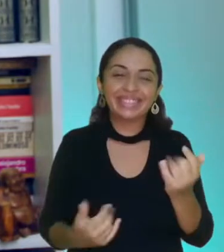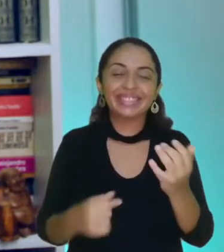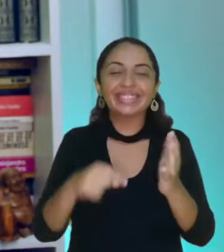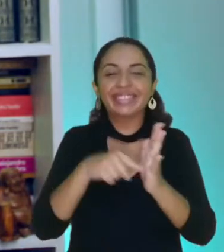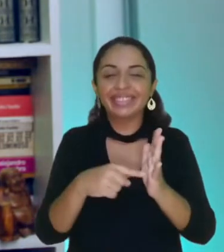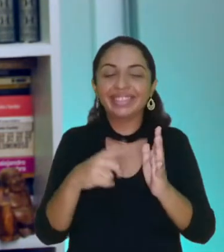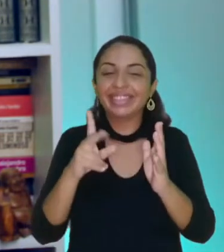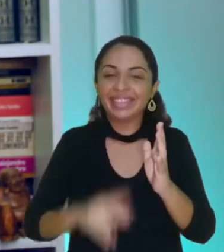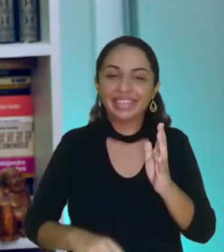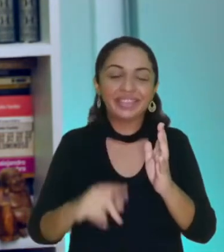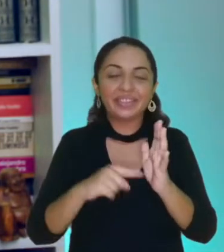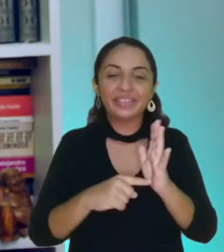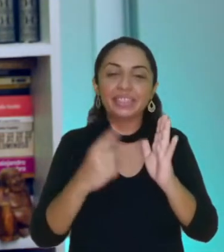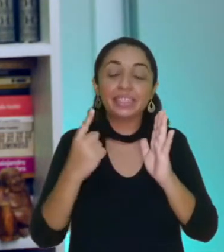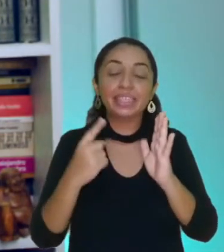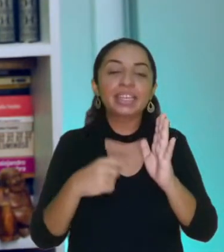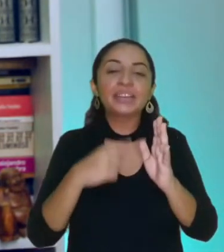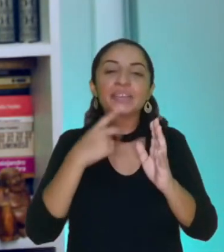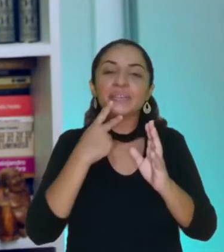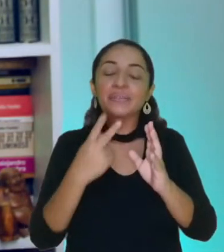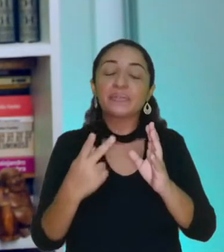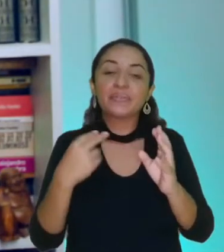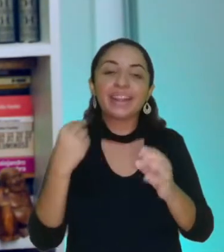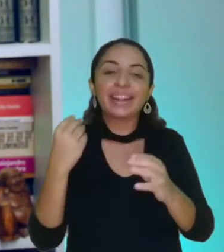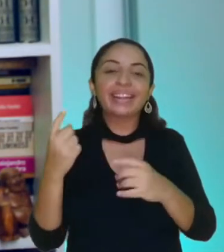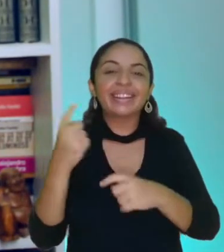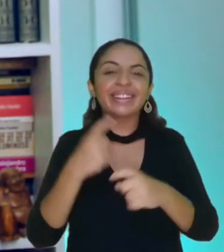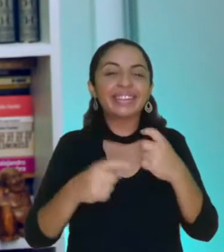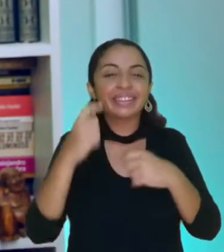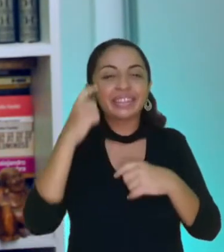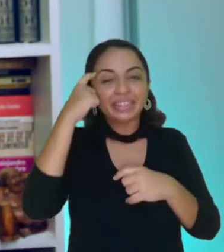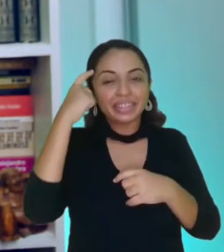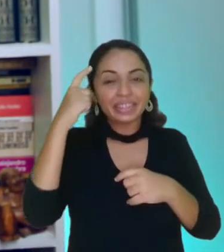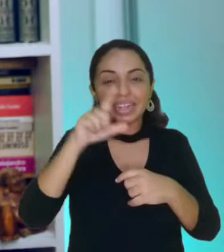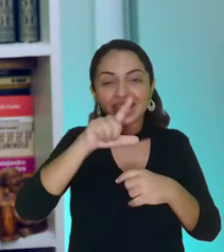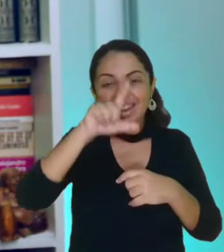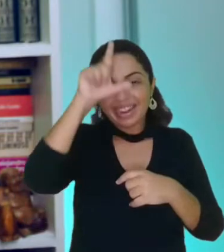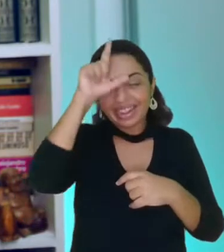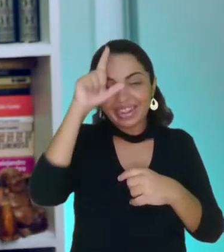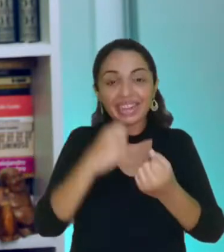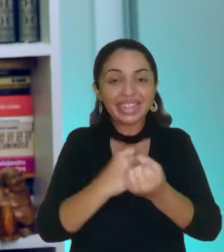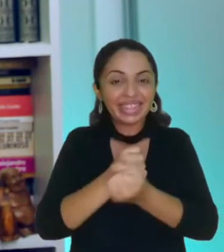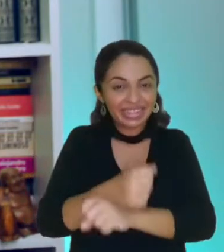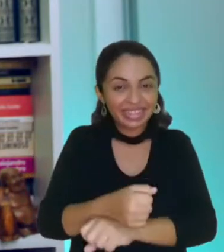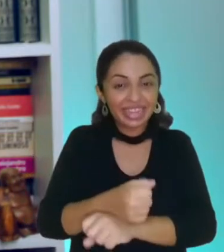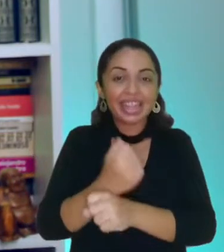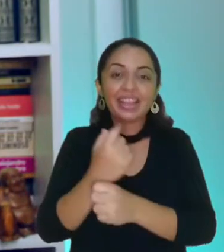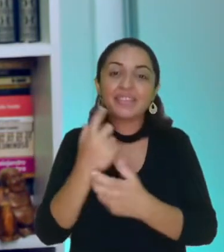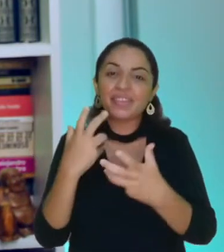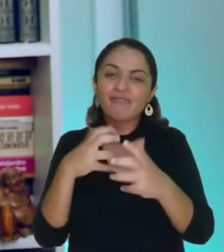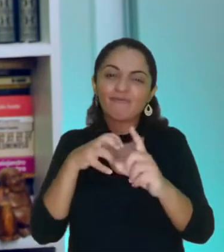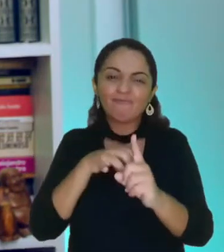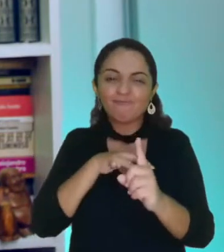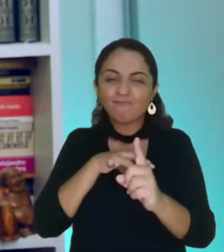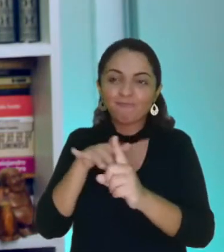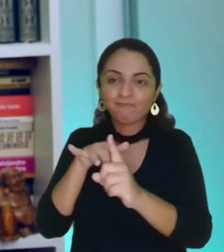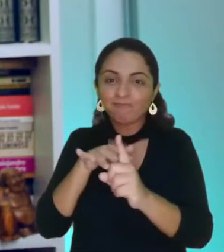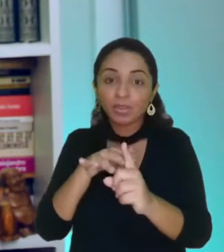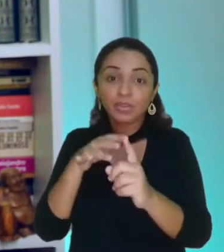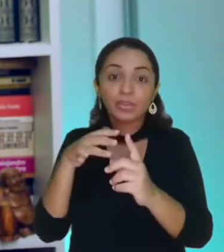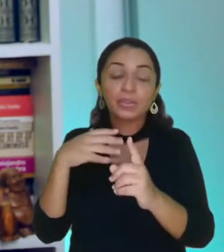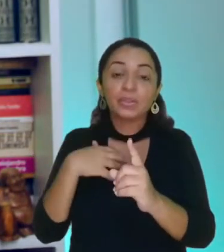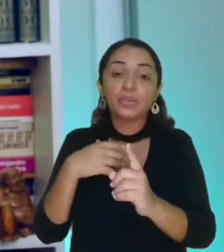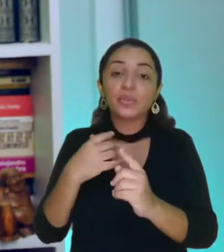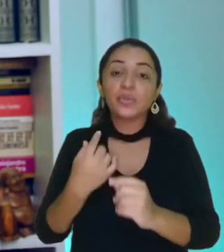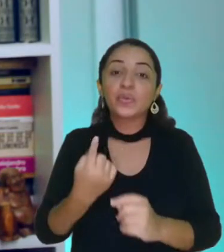da escravidão, disposto a enfrentar a opulência de um império. A incrível força e liderança de um escravo que consegue reunir um imenso exército de homens